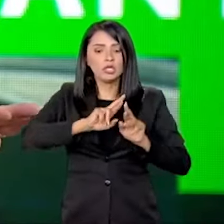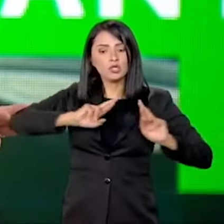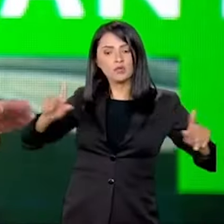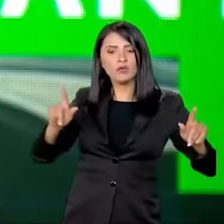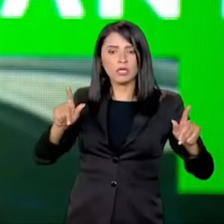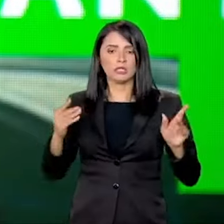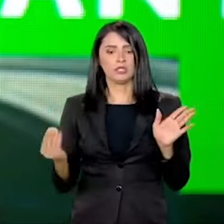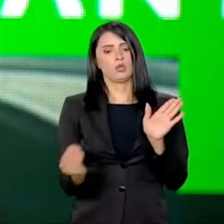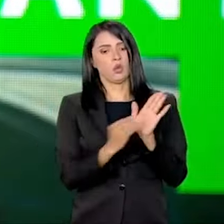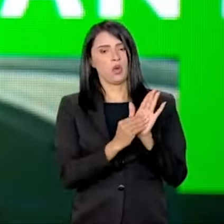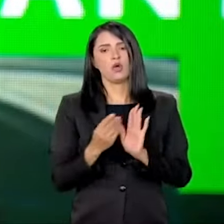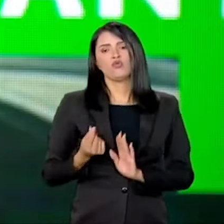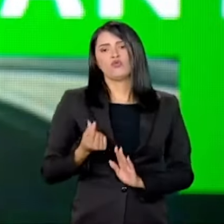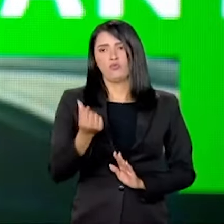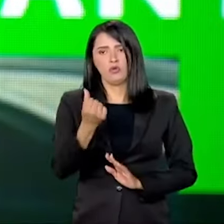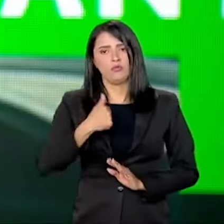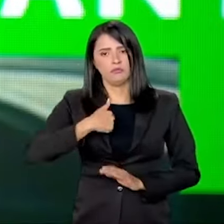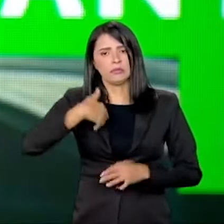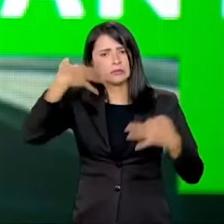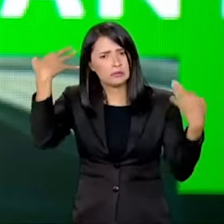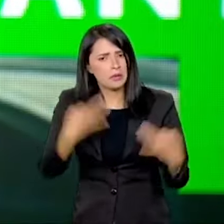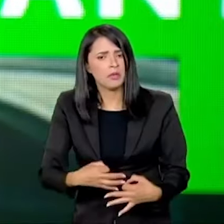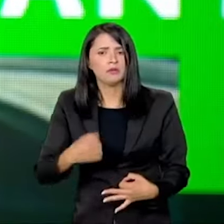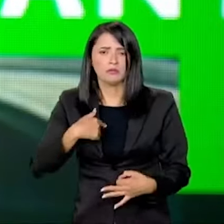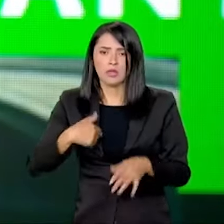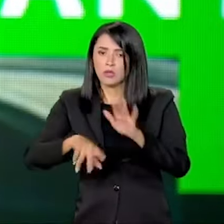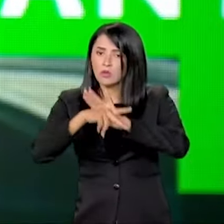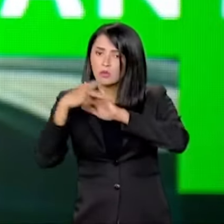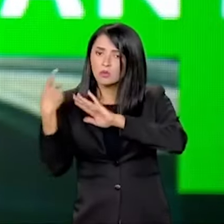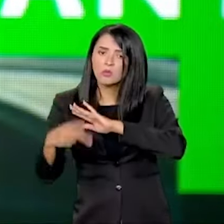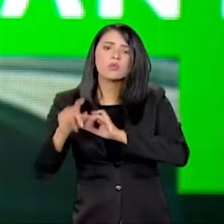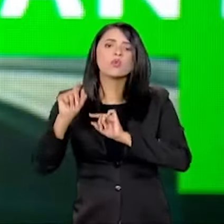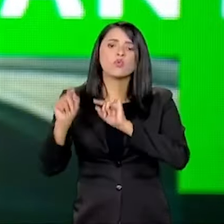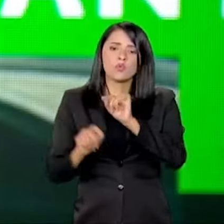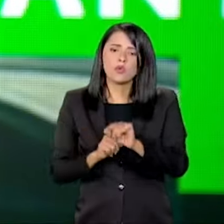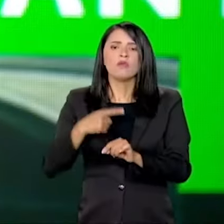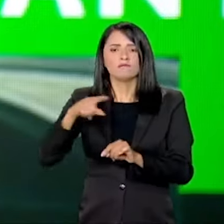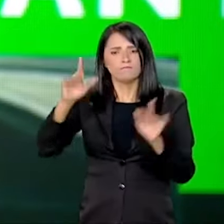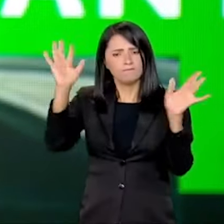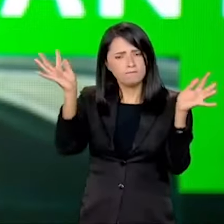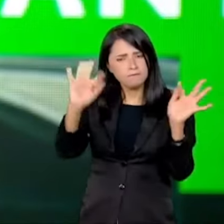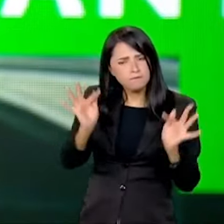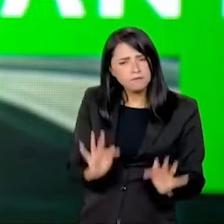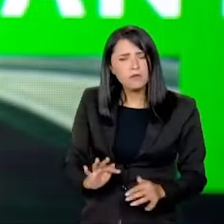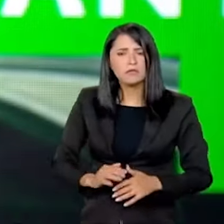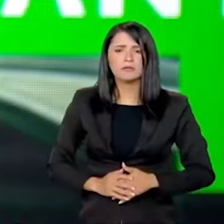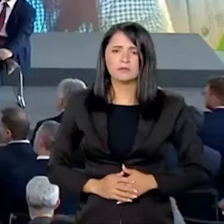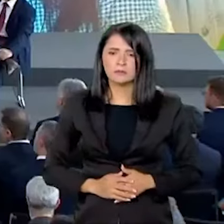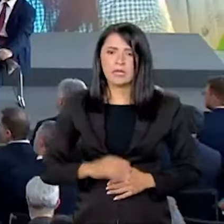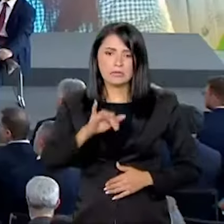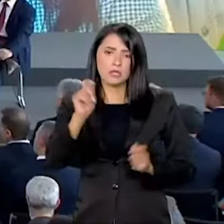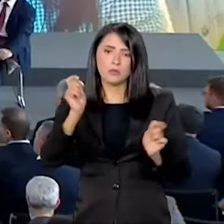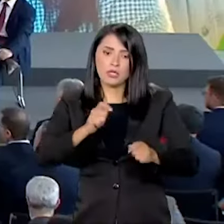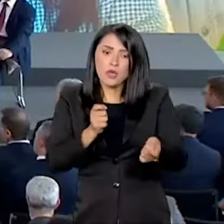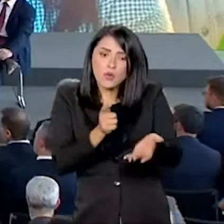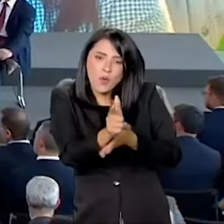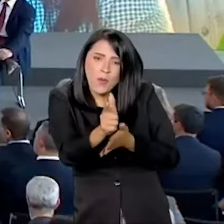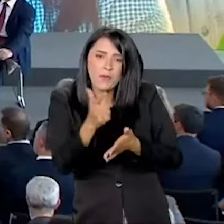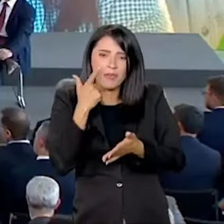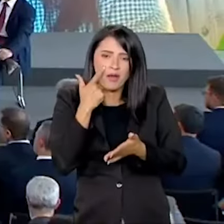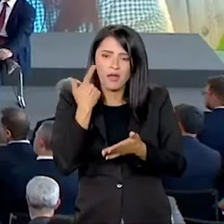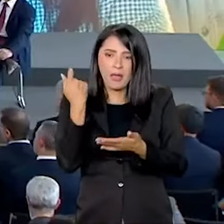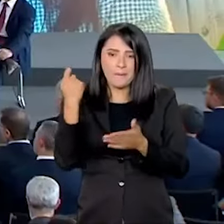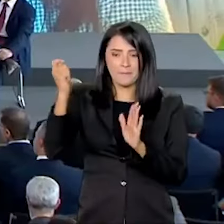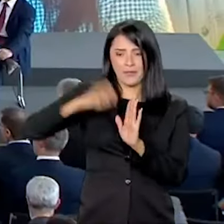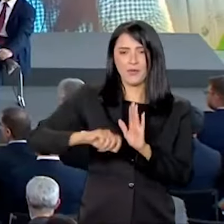diferença. Mas eu, sinceramente, eu sou daqueles, Haddad, que vou ficar feliz se eu puder comprar carne sem